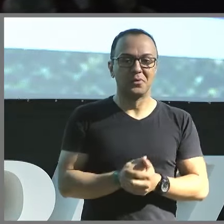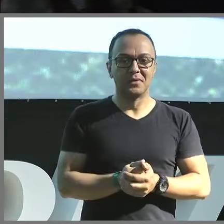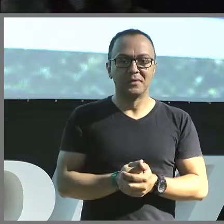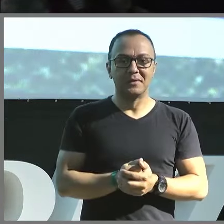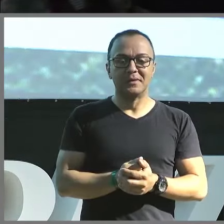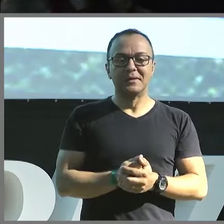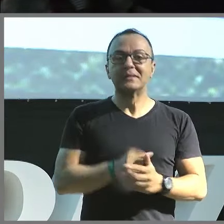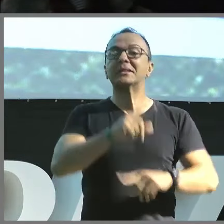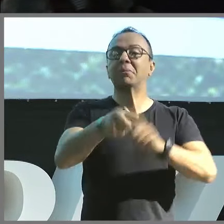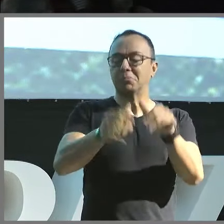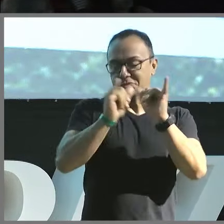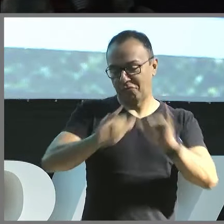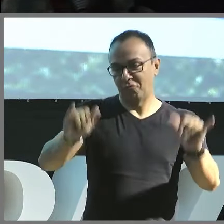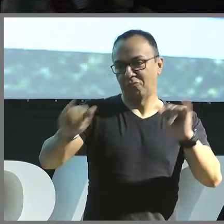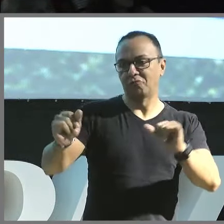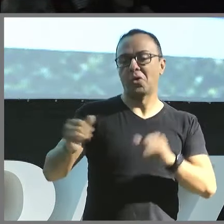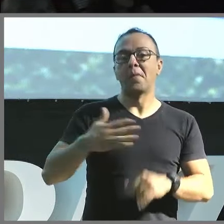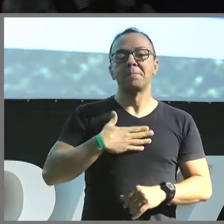dele.